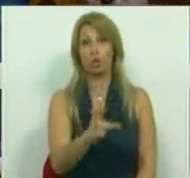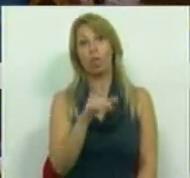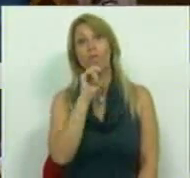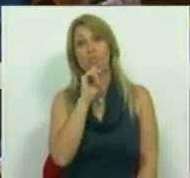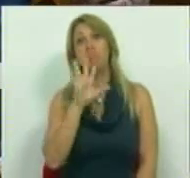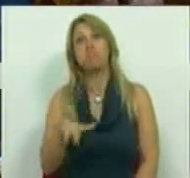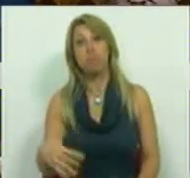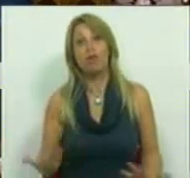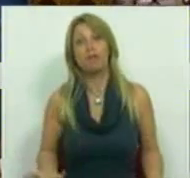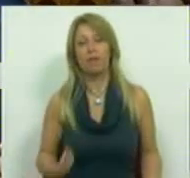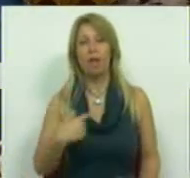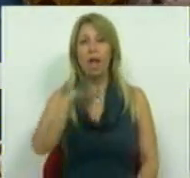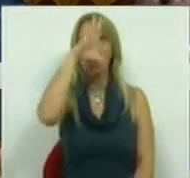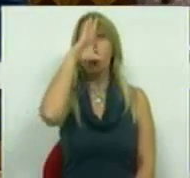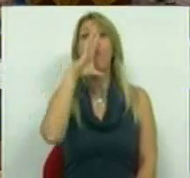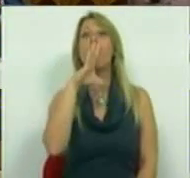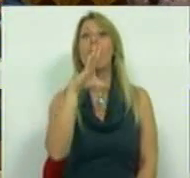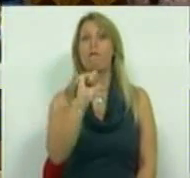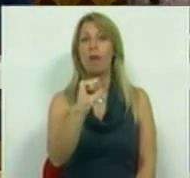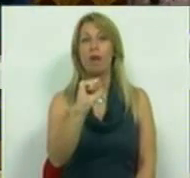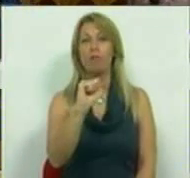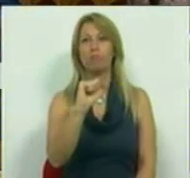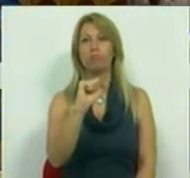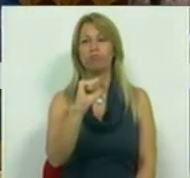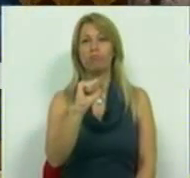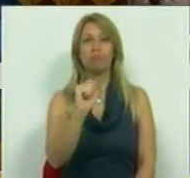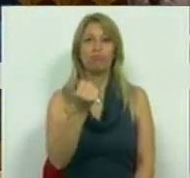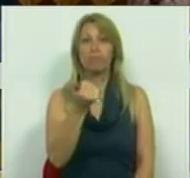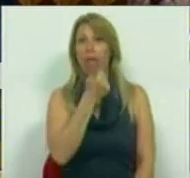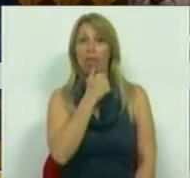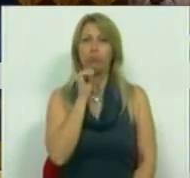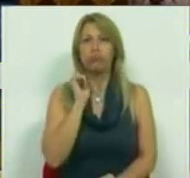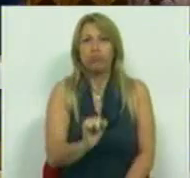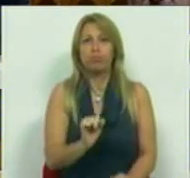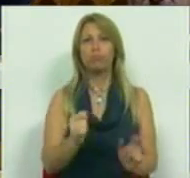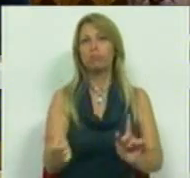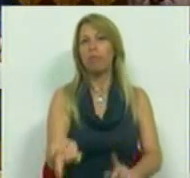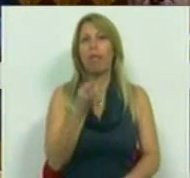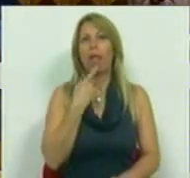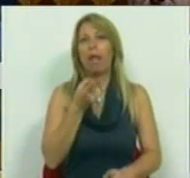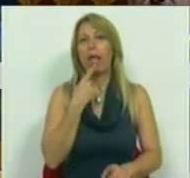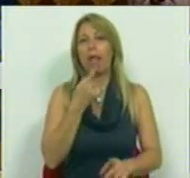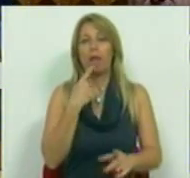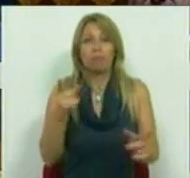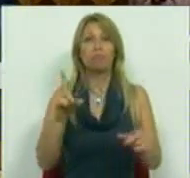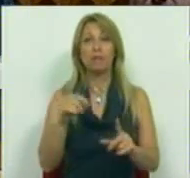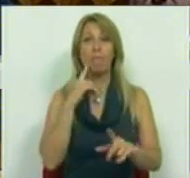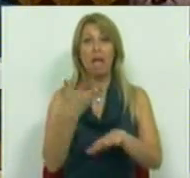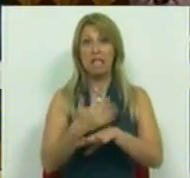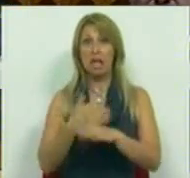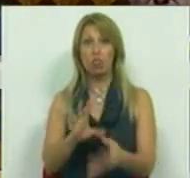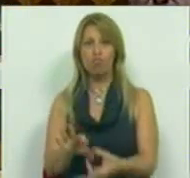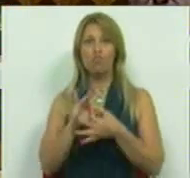que o Governo foi tomado por uma linha demagógica e sectária que